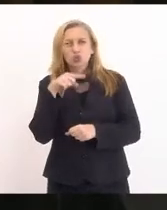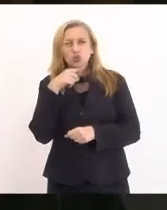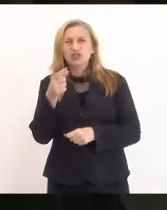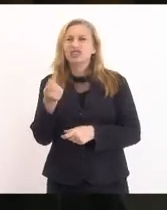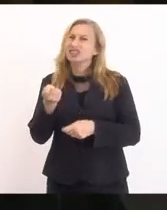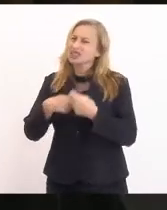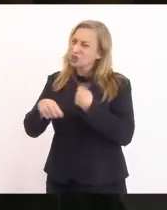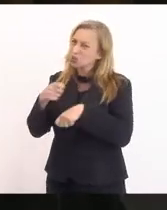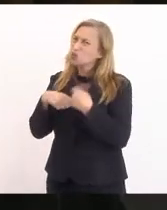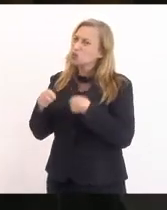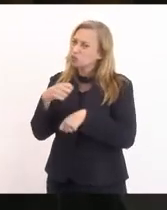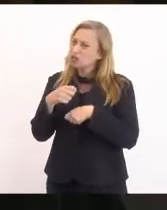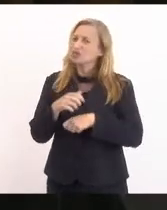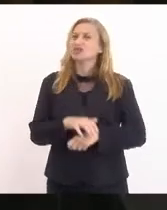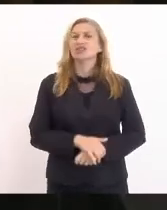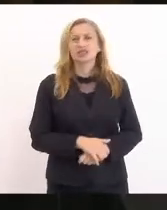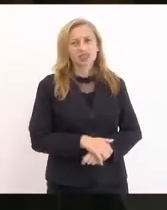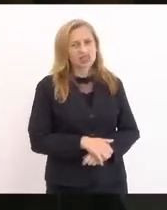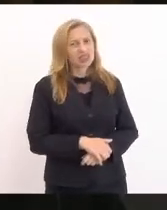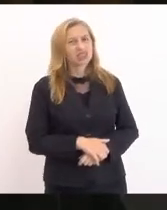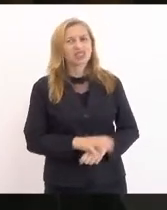econômicas, de muitas